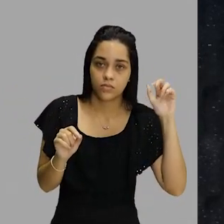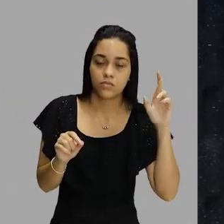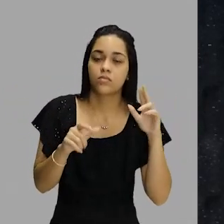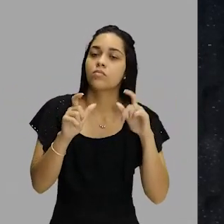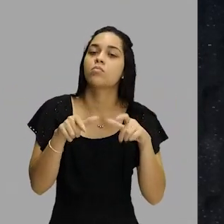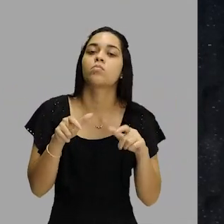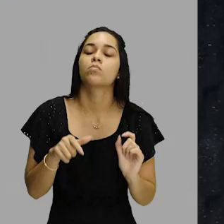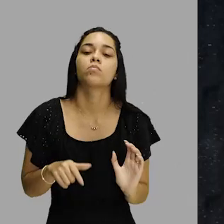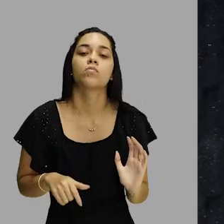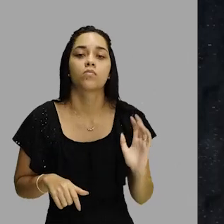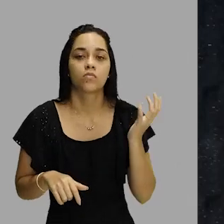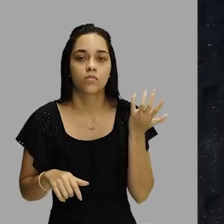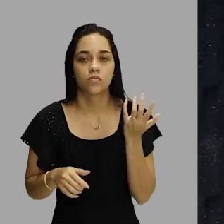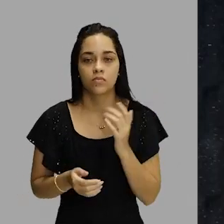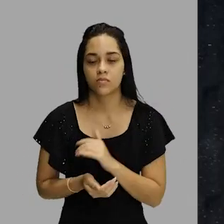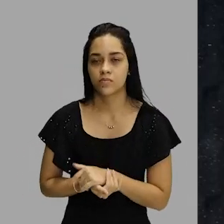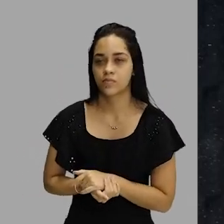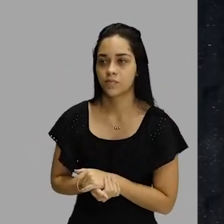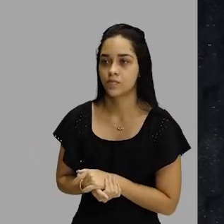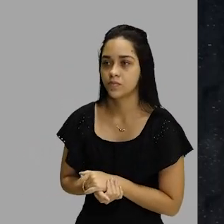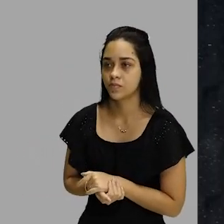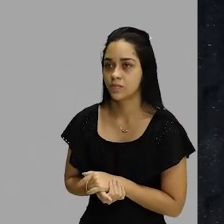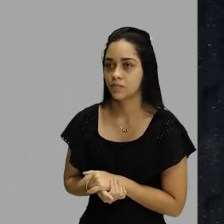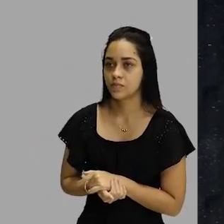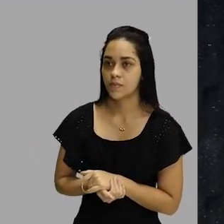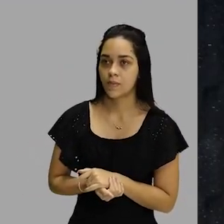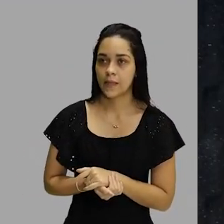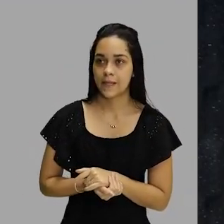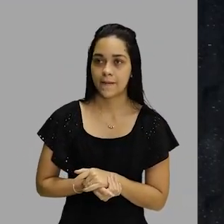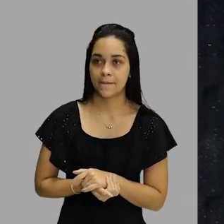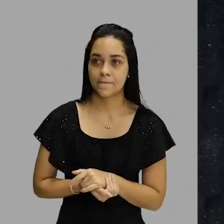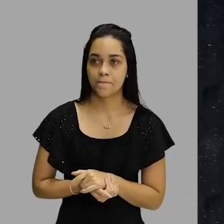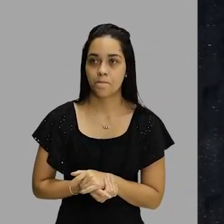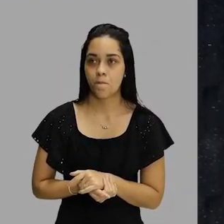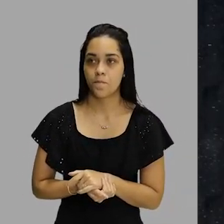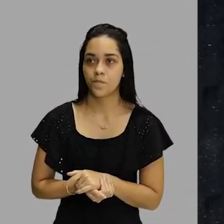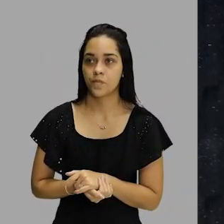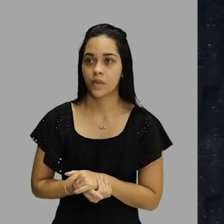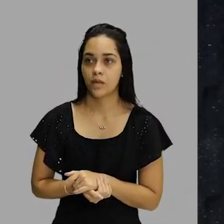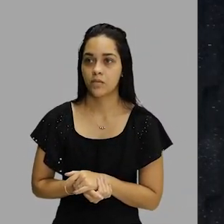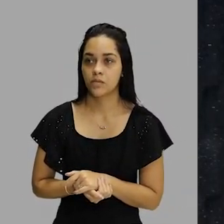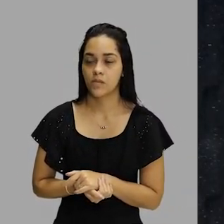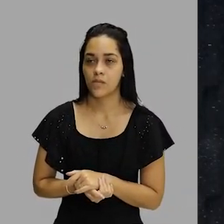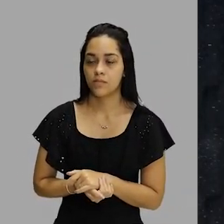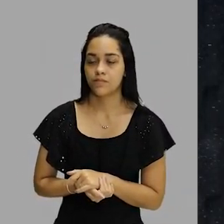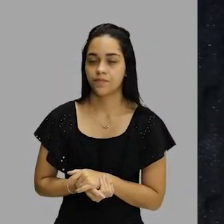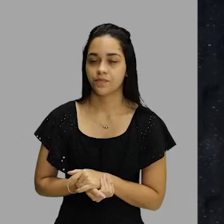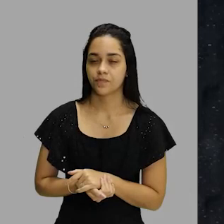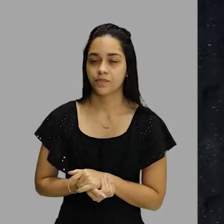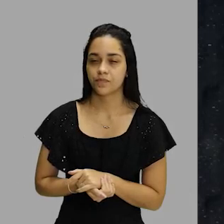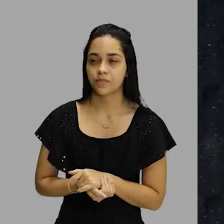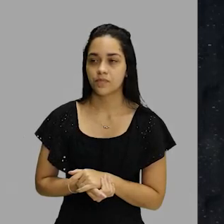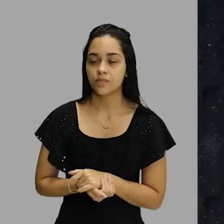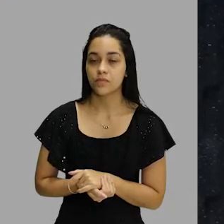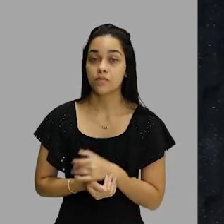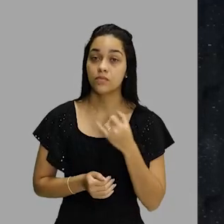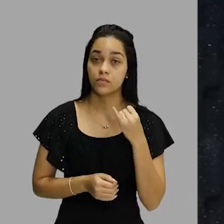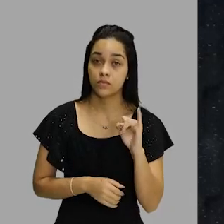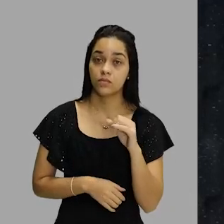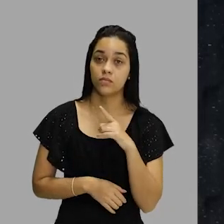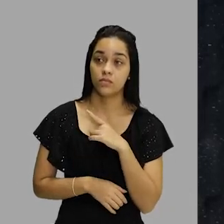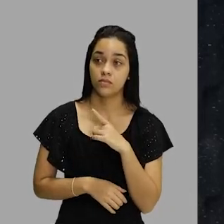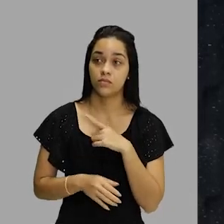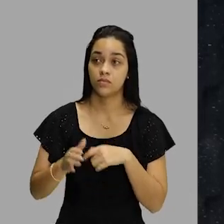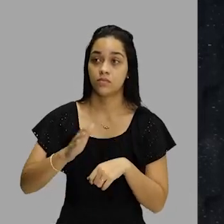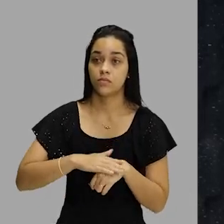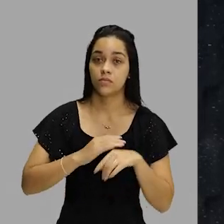está ocorrendo uma maior eficiência, né, de interação entre actina e miosina? Se tem